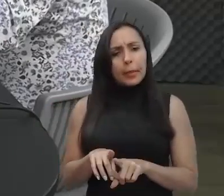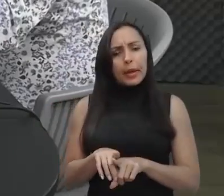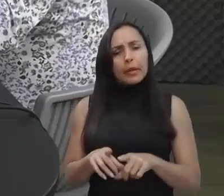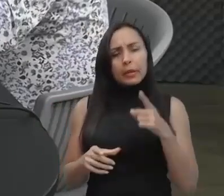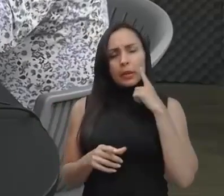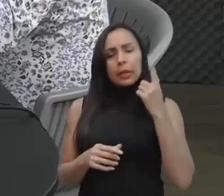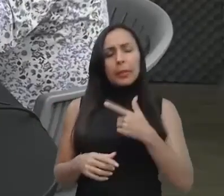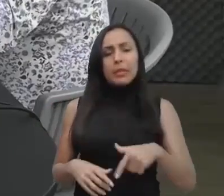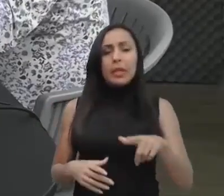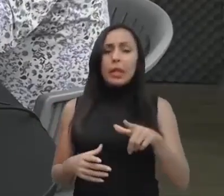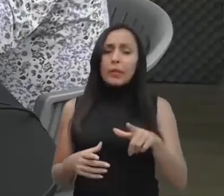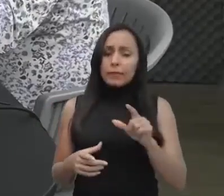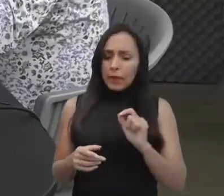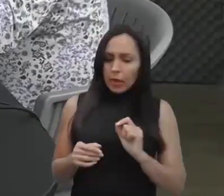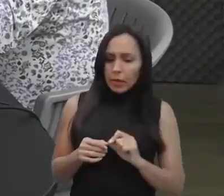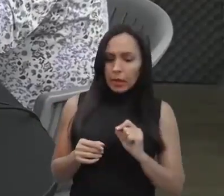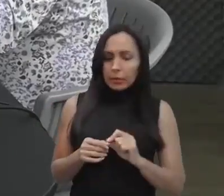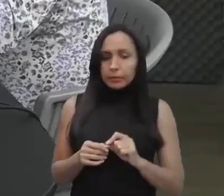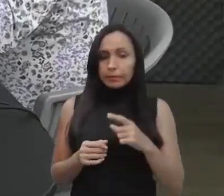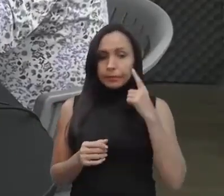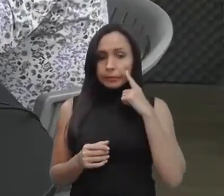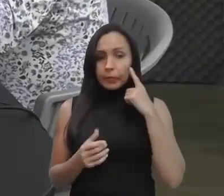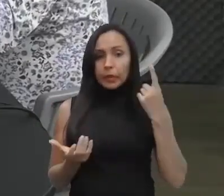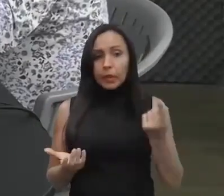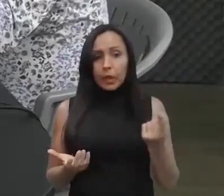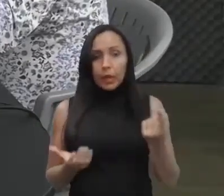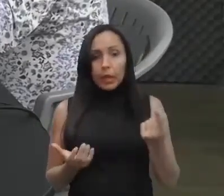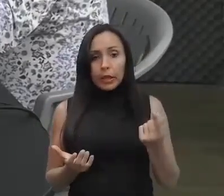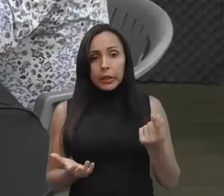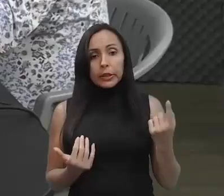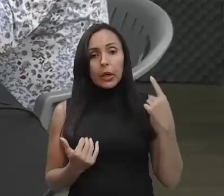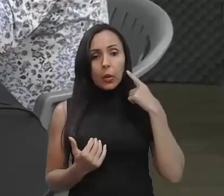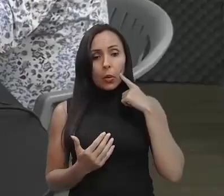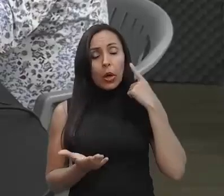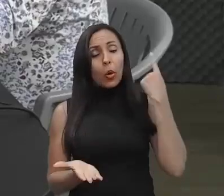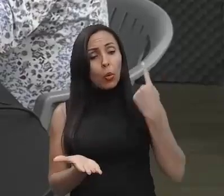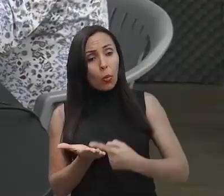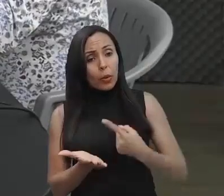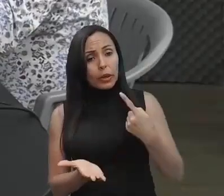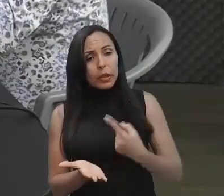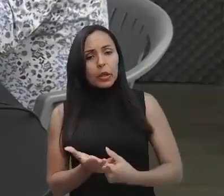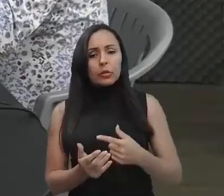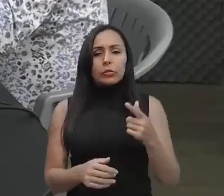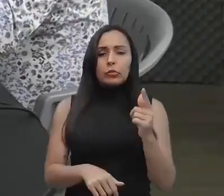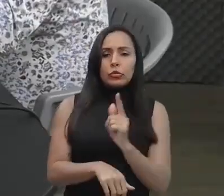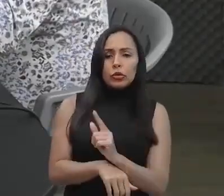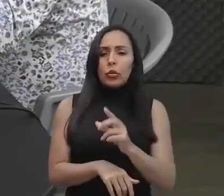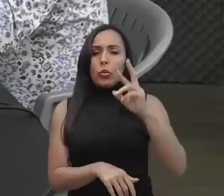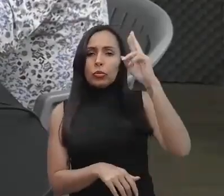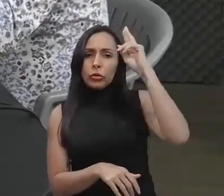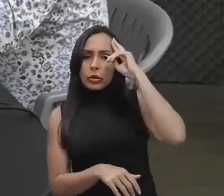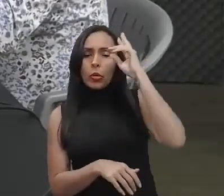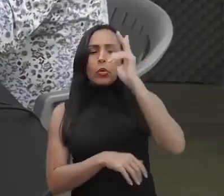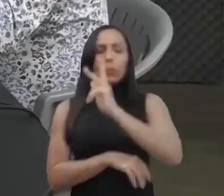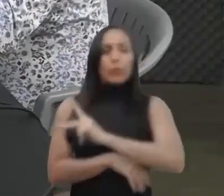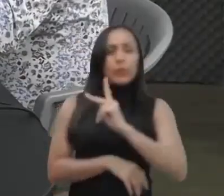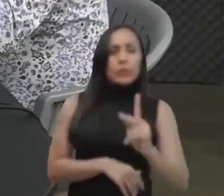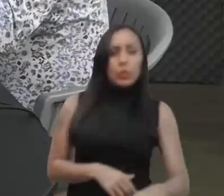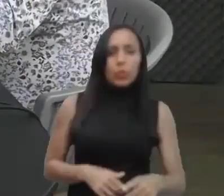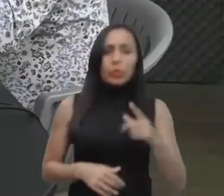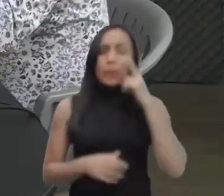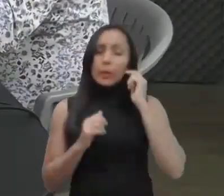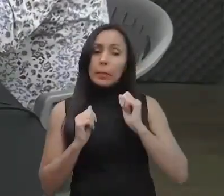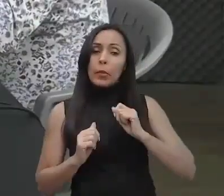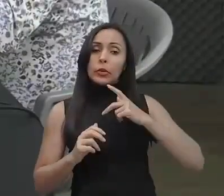feita combinando com professor com com estudante com o gestor da secretaria com gente que top falar né que